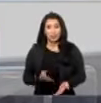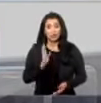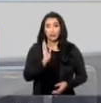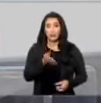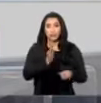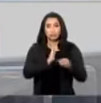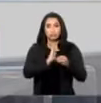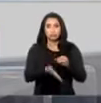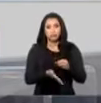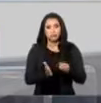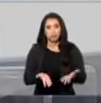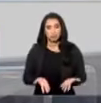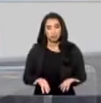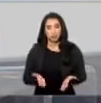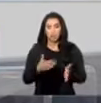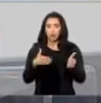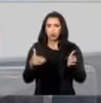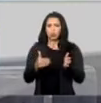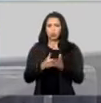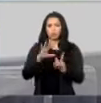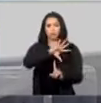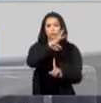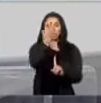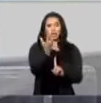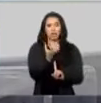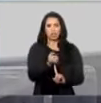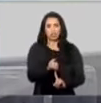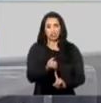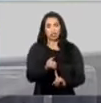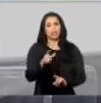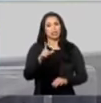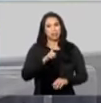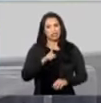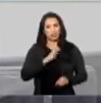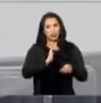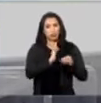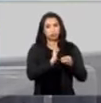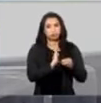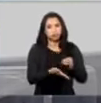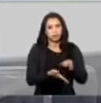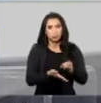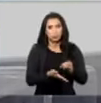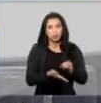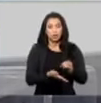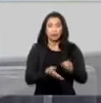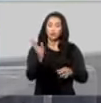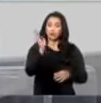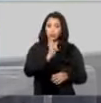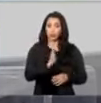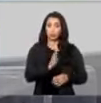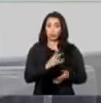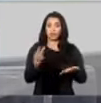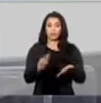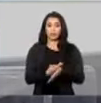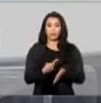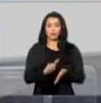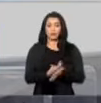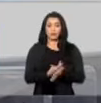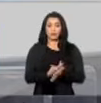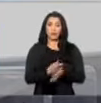produto artístico, todo objeto artístico que sofrer censura no Brasil, uma vez pronto, ele tem a lei para